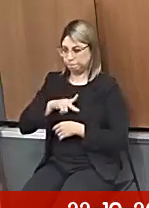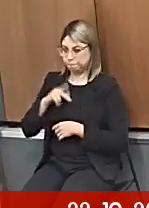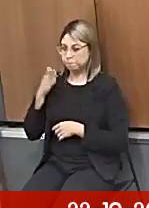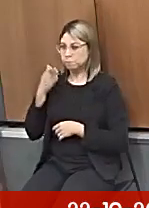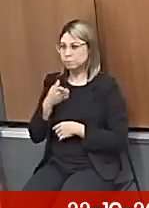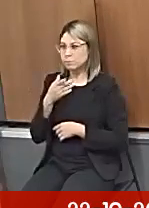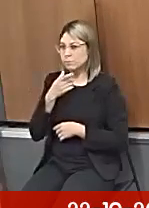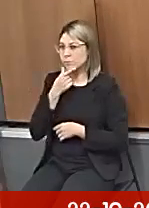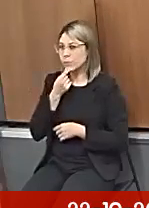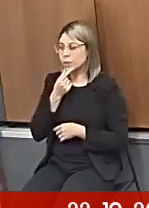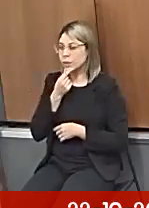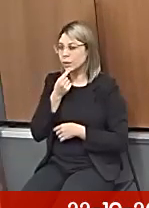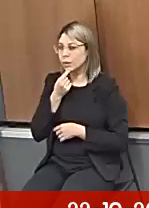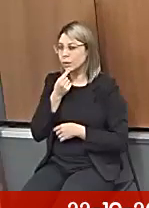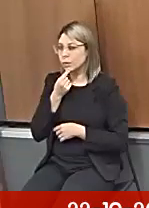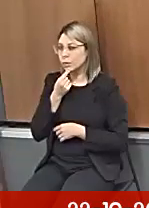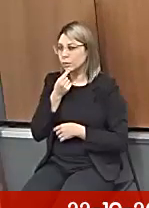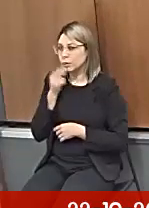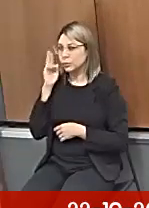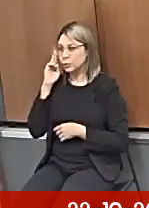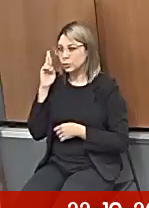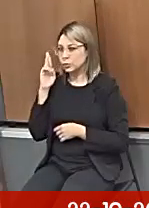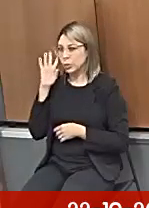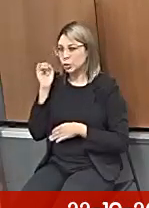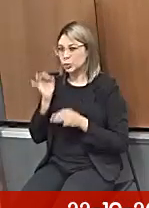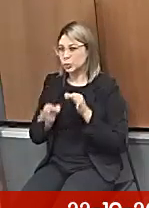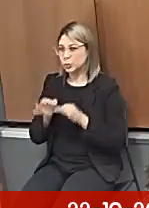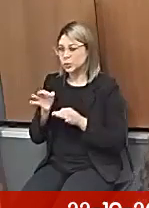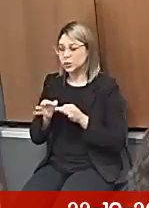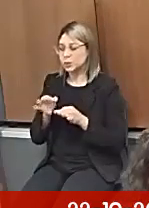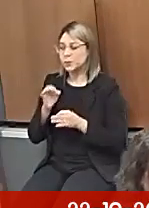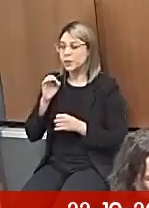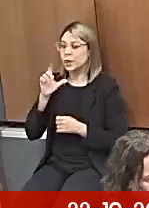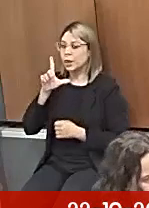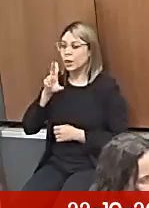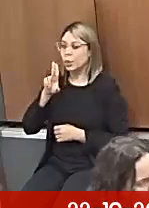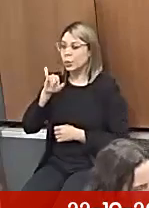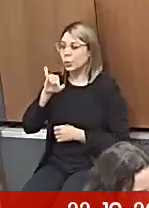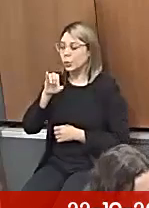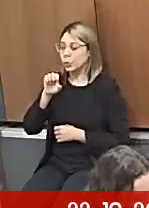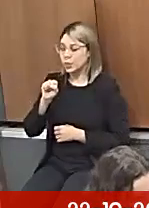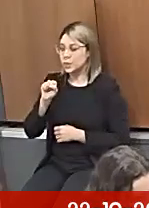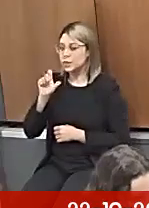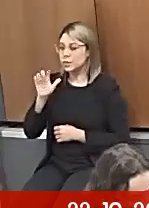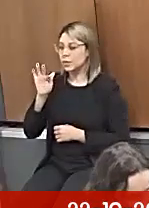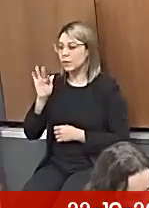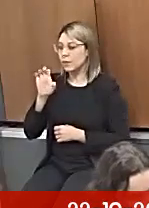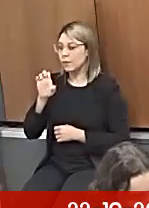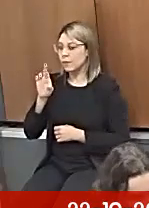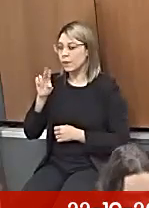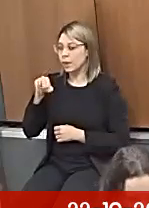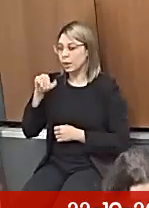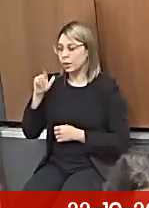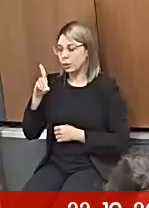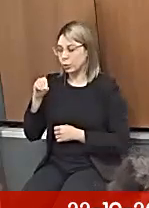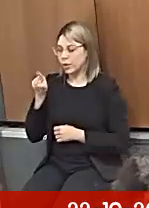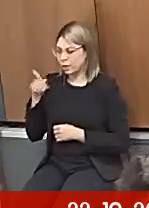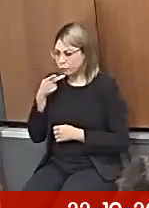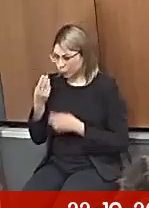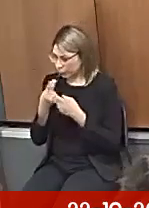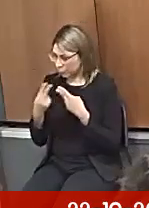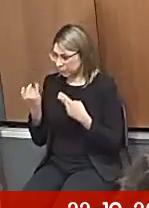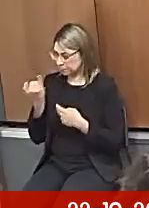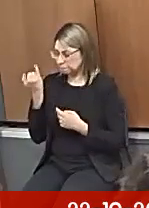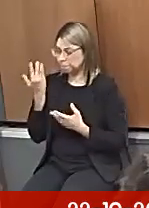doutor, o juiz, o Luiz Fernando, que ele falou uma coisa muito legal na fala dele no